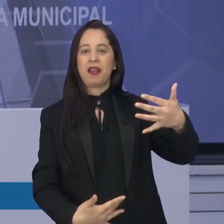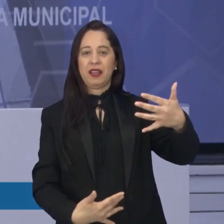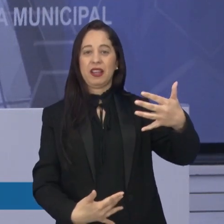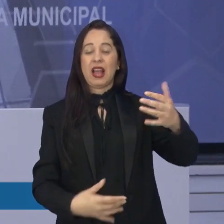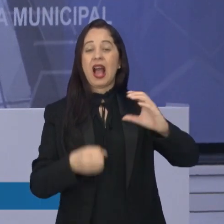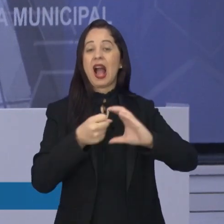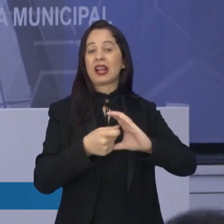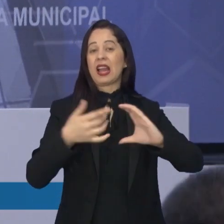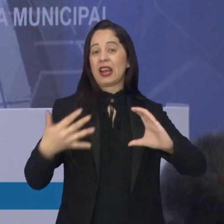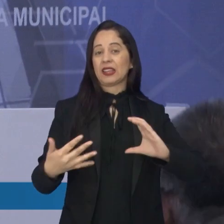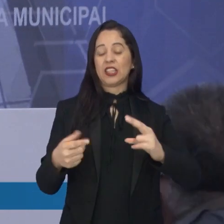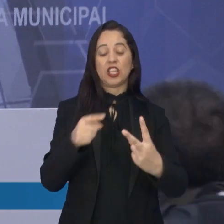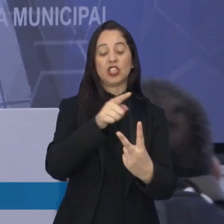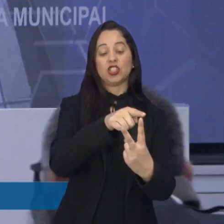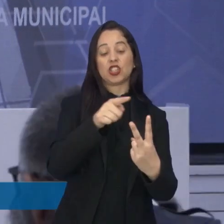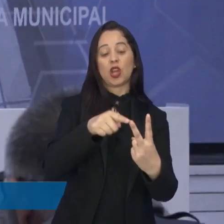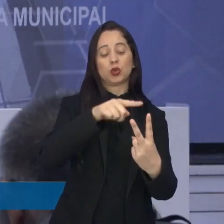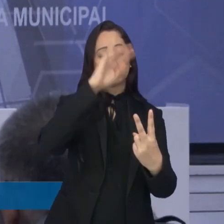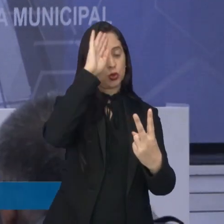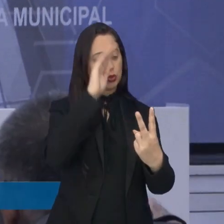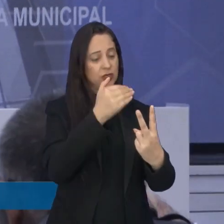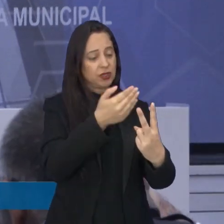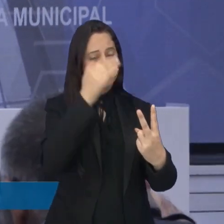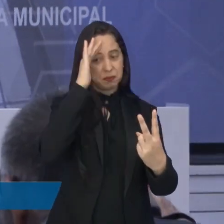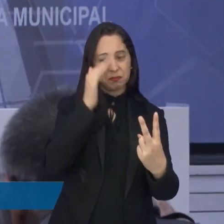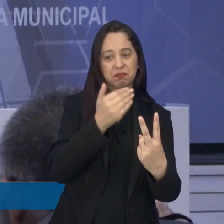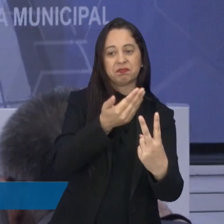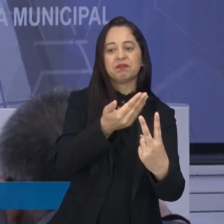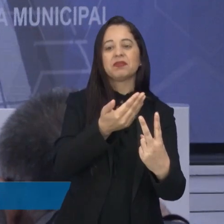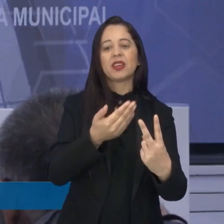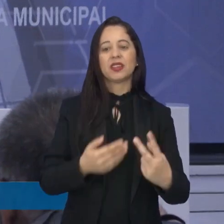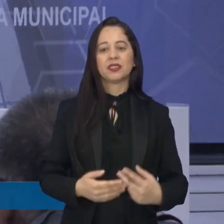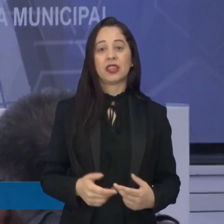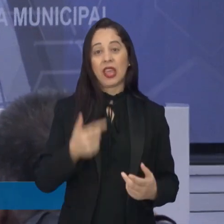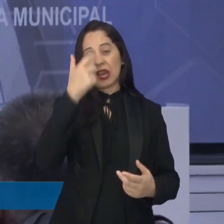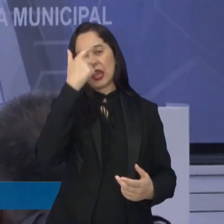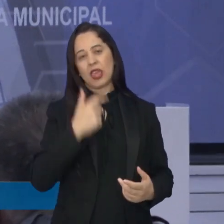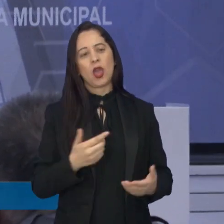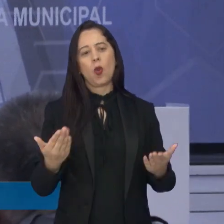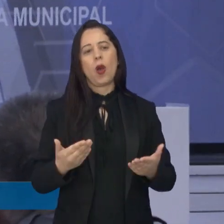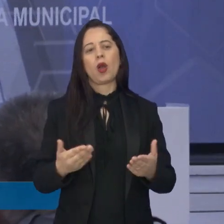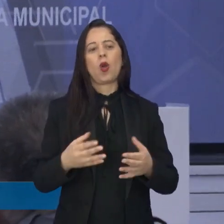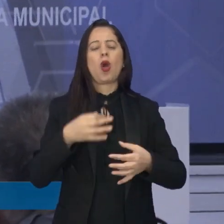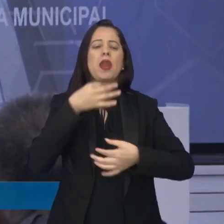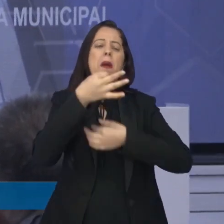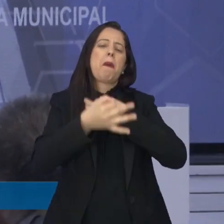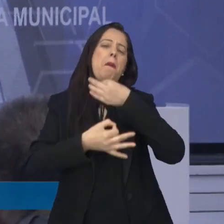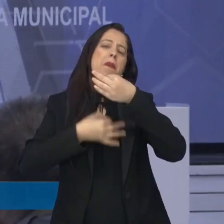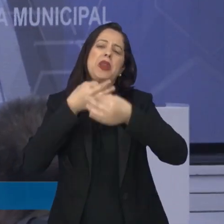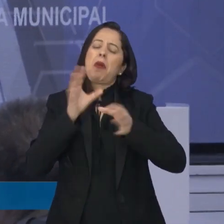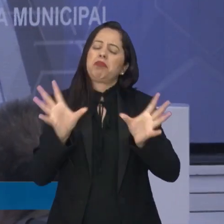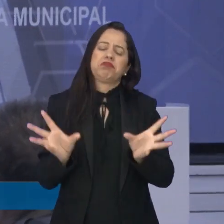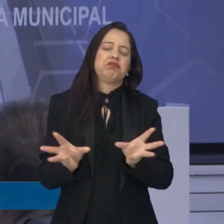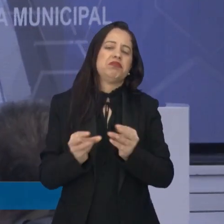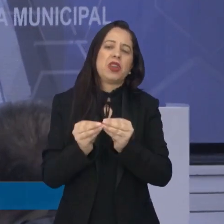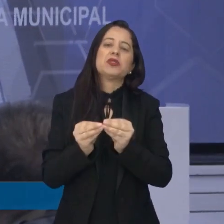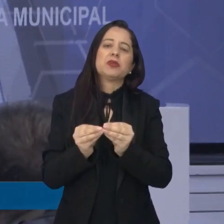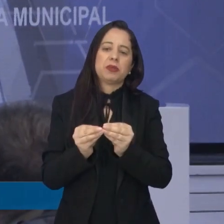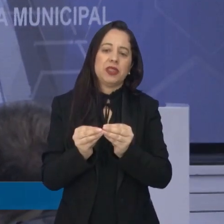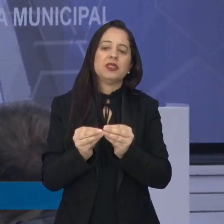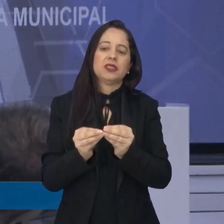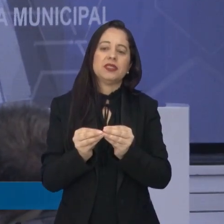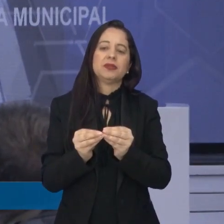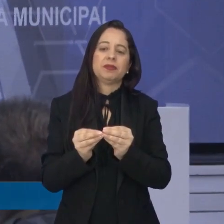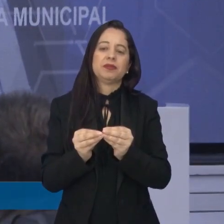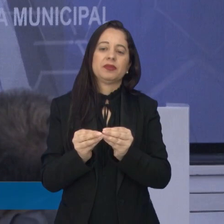dois homenageados, e isso vai me economizar palavras que me permitirão fazer